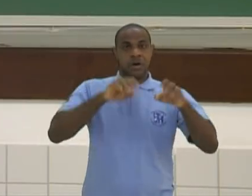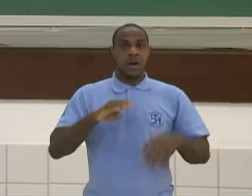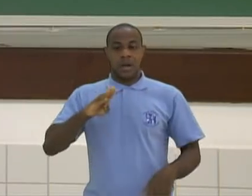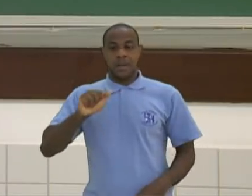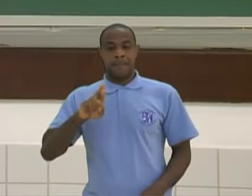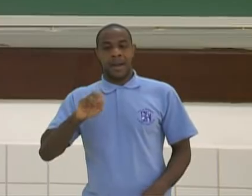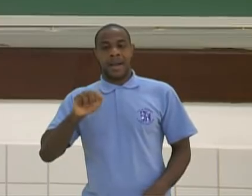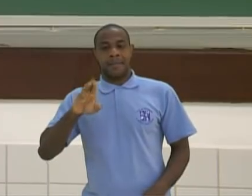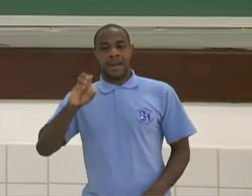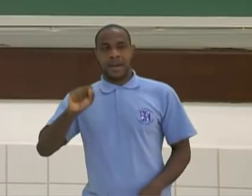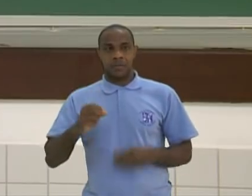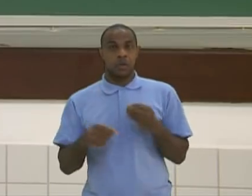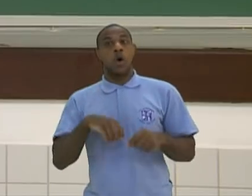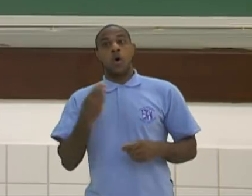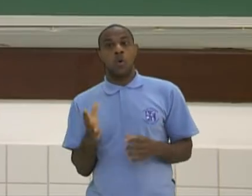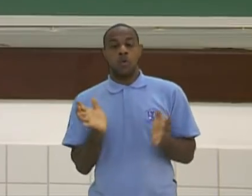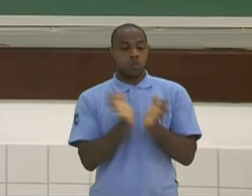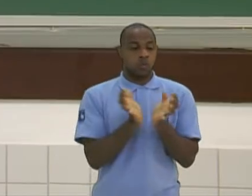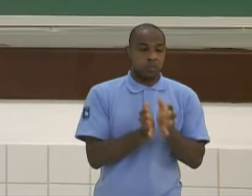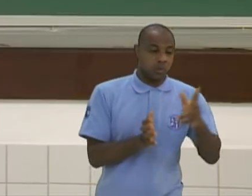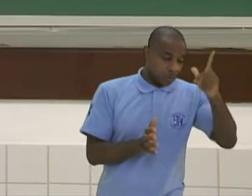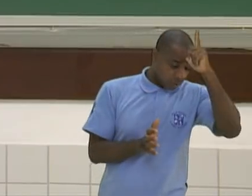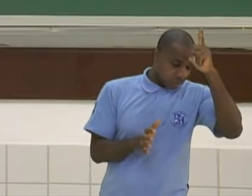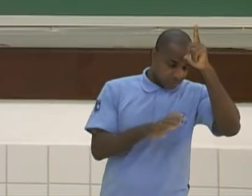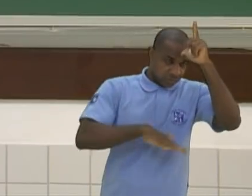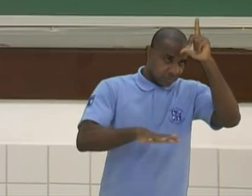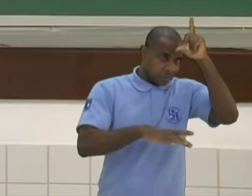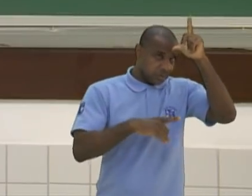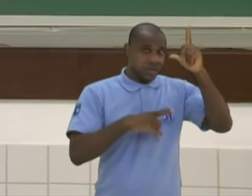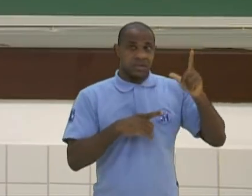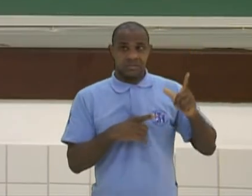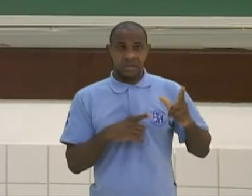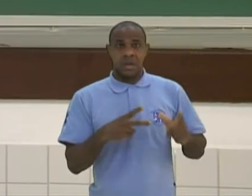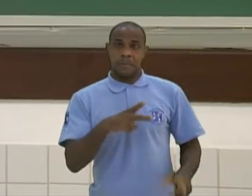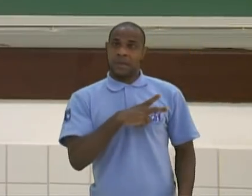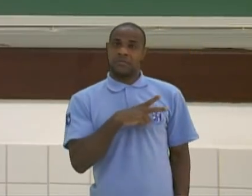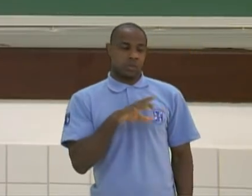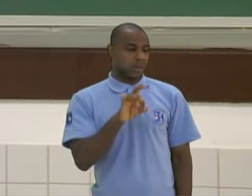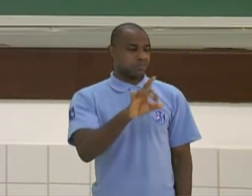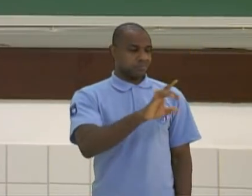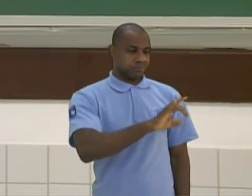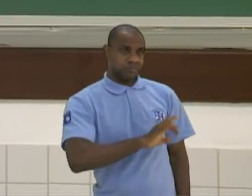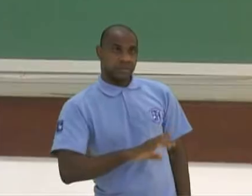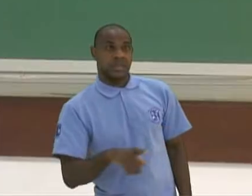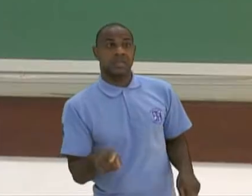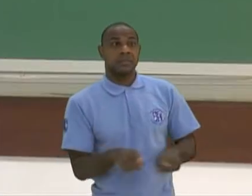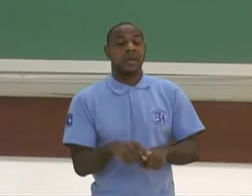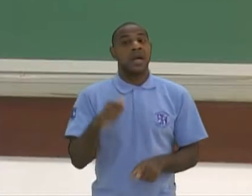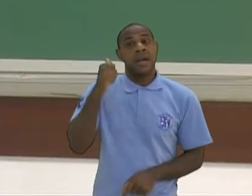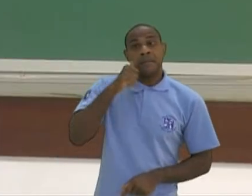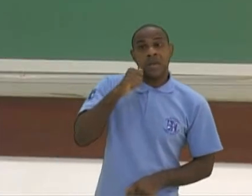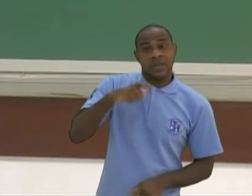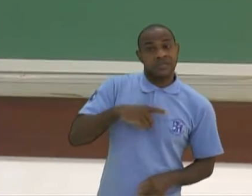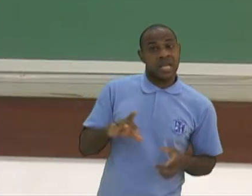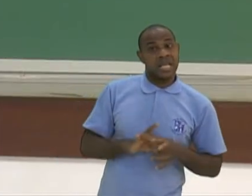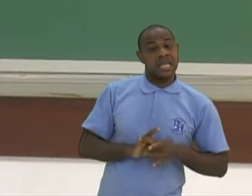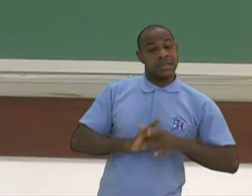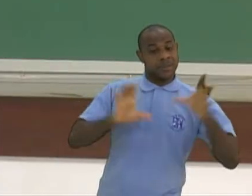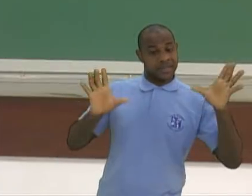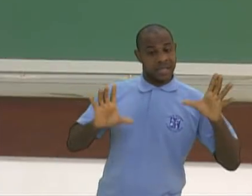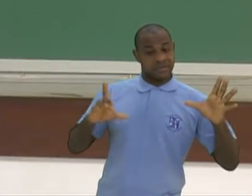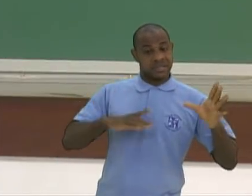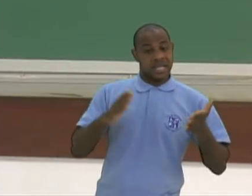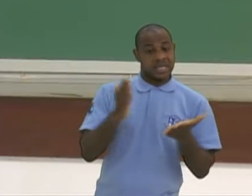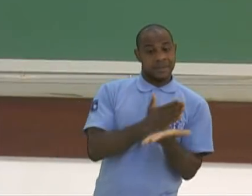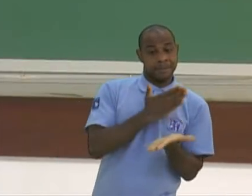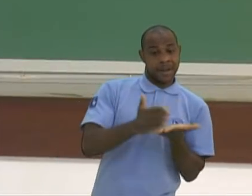entre aspas, ou germanos, eram cada um com suas peculiaridades. Alguns, inclusive, as mulheres tinham determinada liberdade, até de